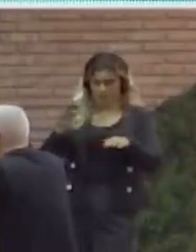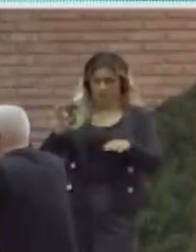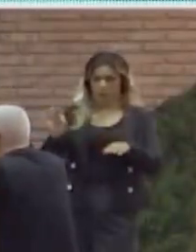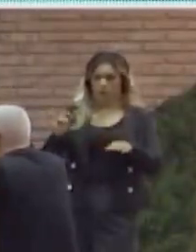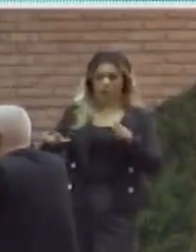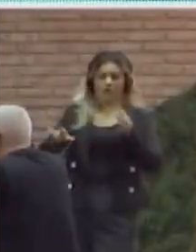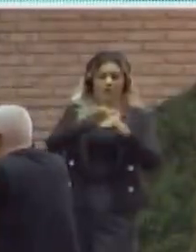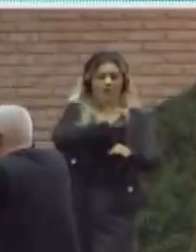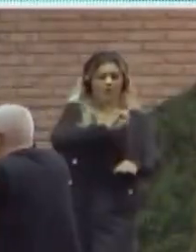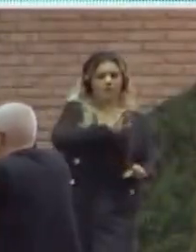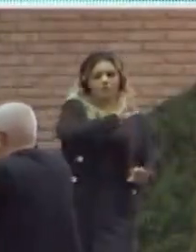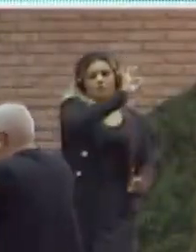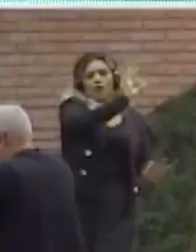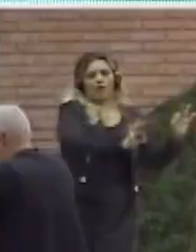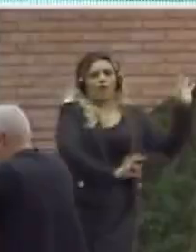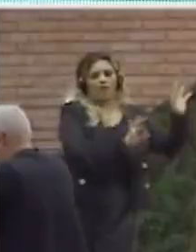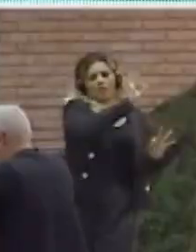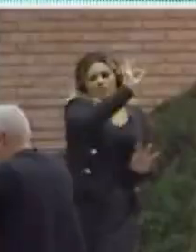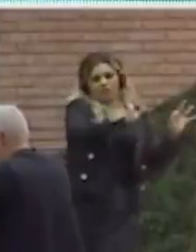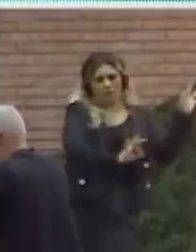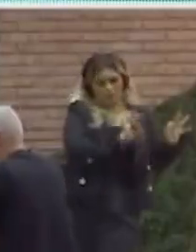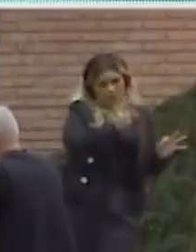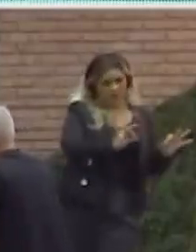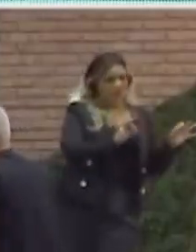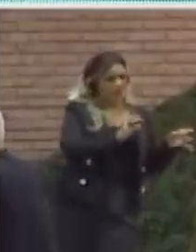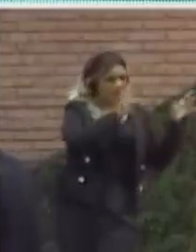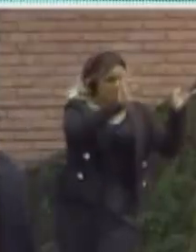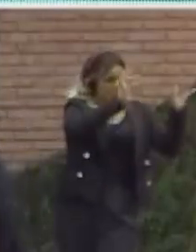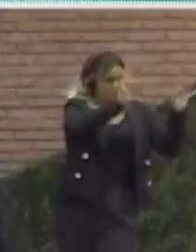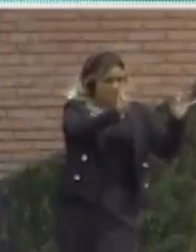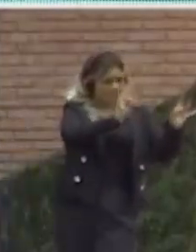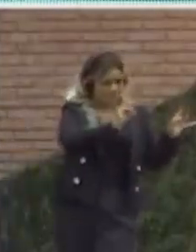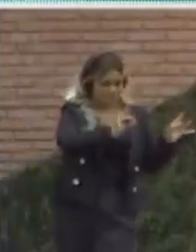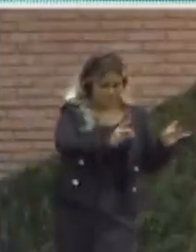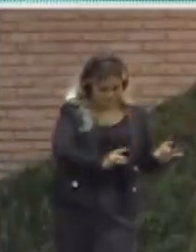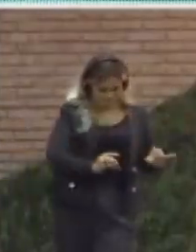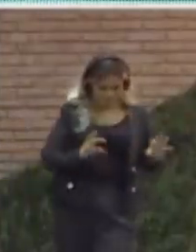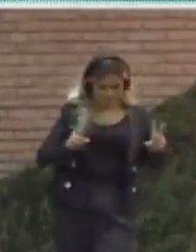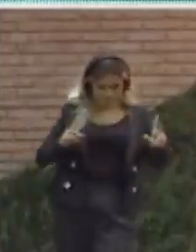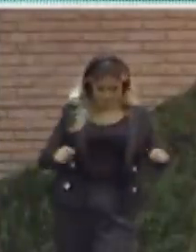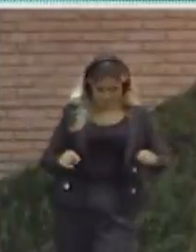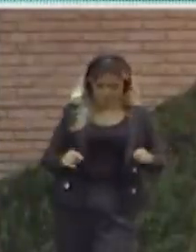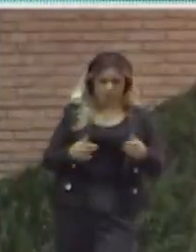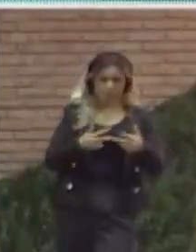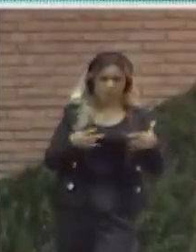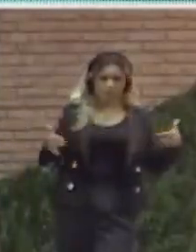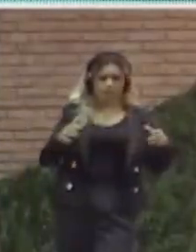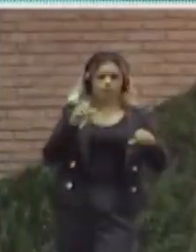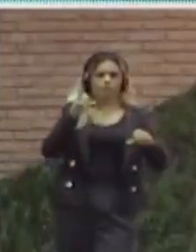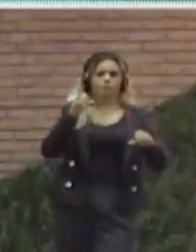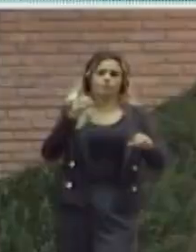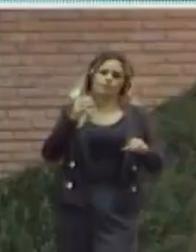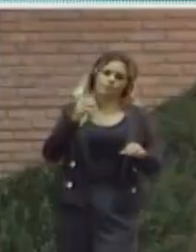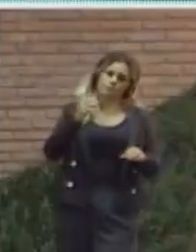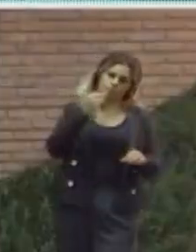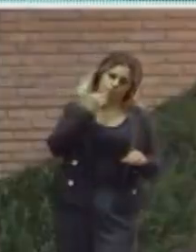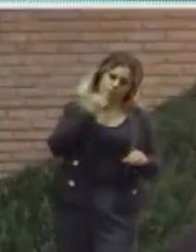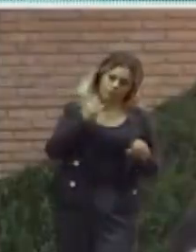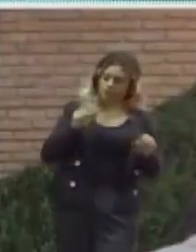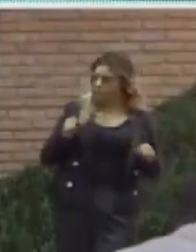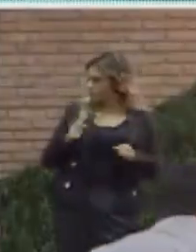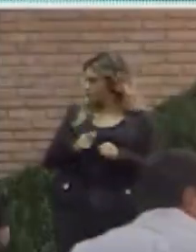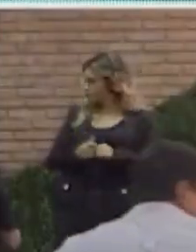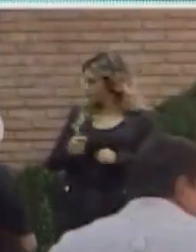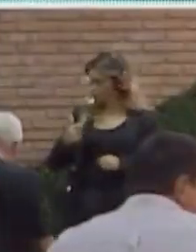de planejamento prévio com precisão das atividades e dos encadeamentos. Então, eu